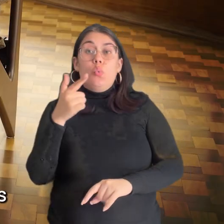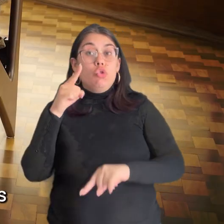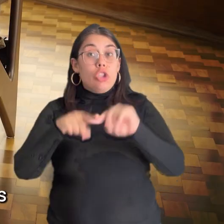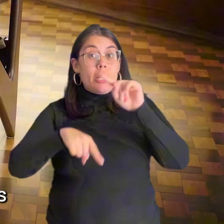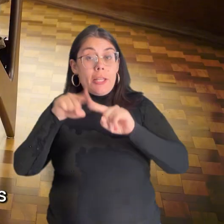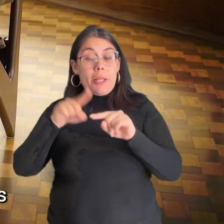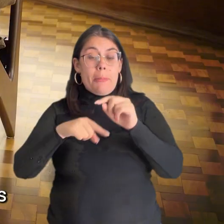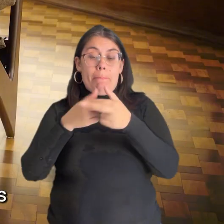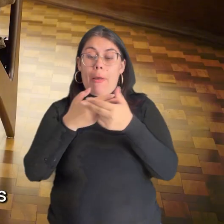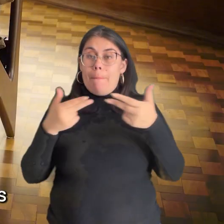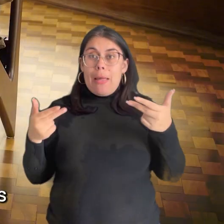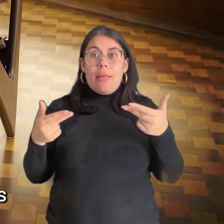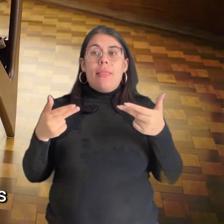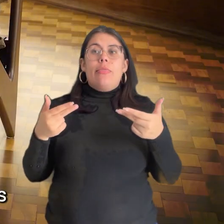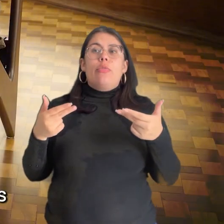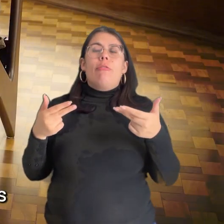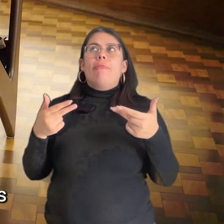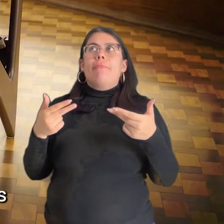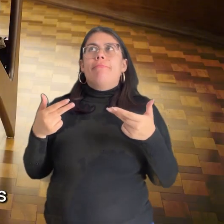os equipamentos